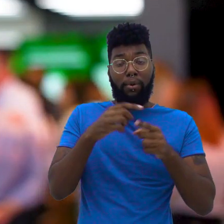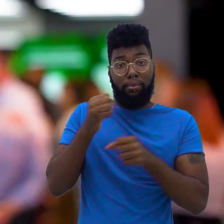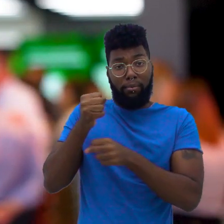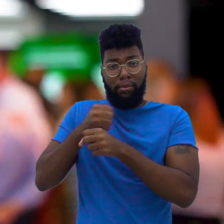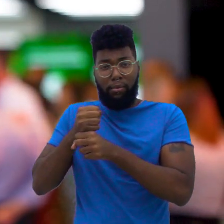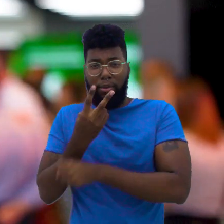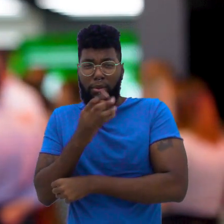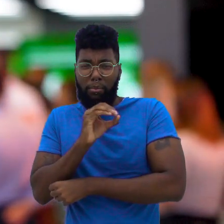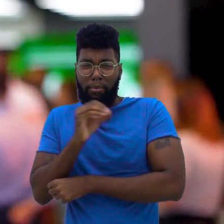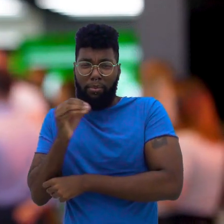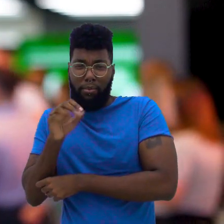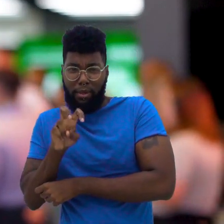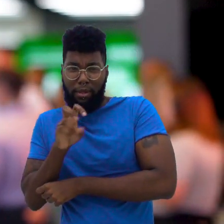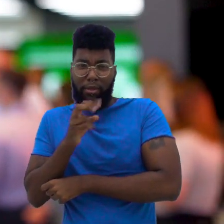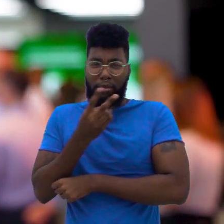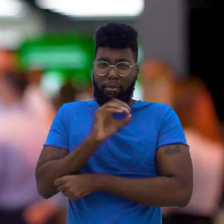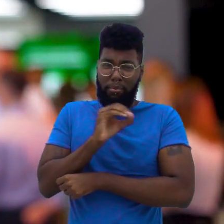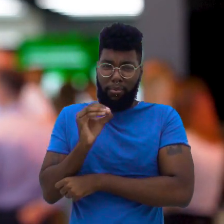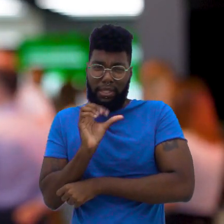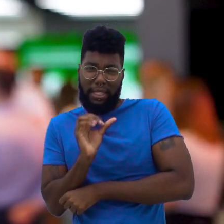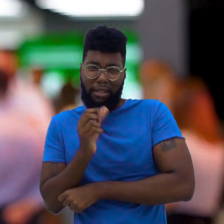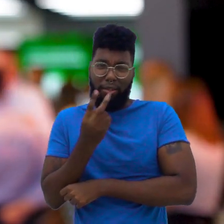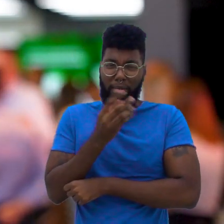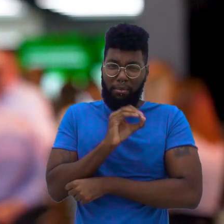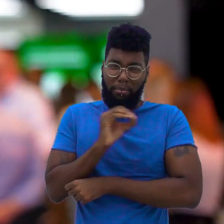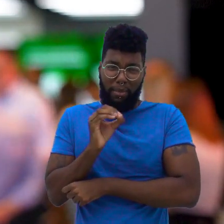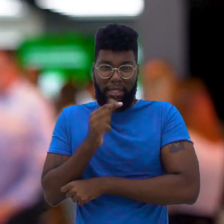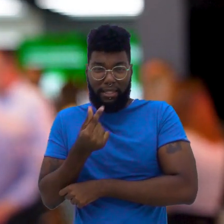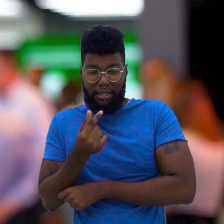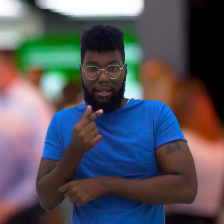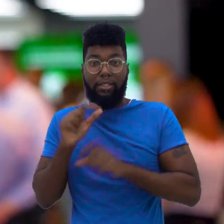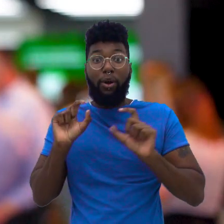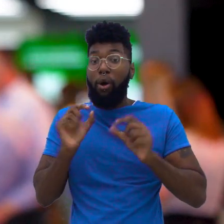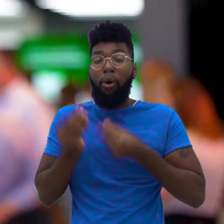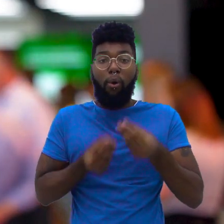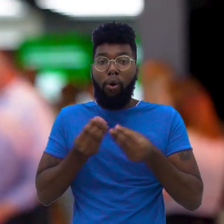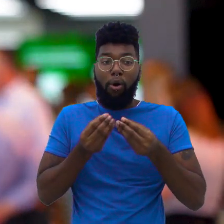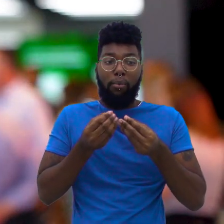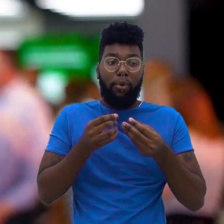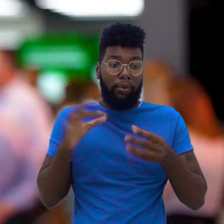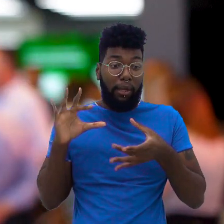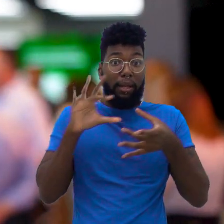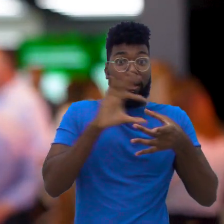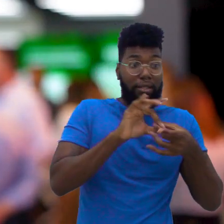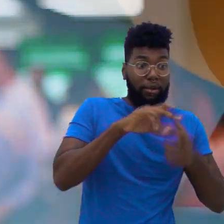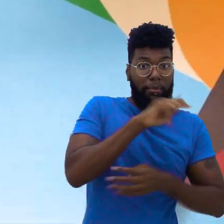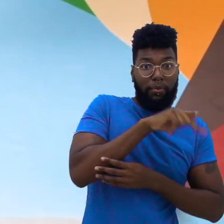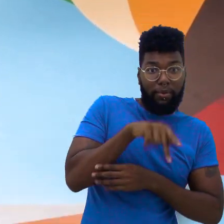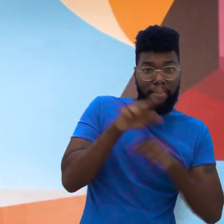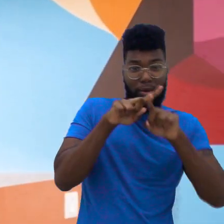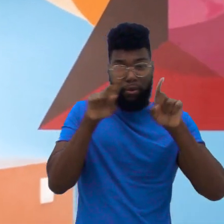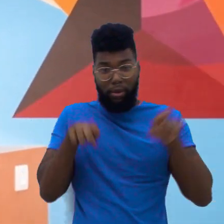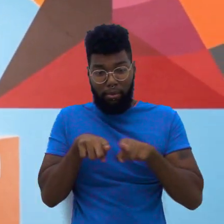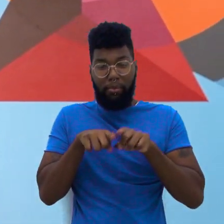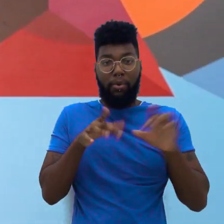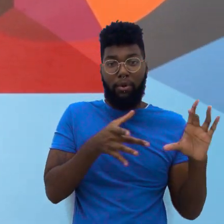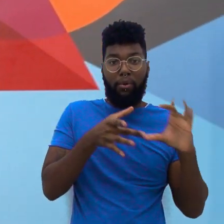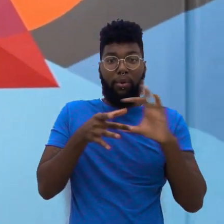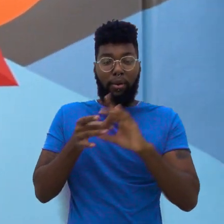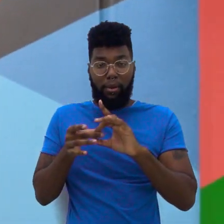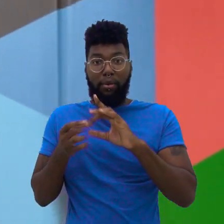que desde 2005, 2006, 2007, através da união de professores,